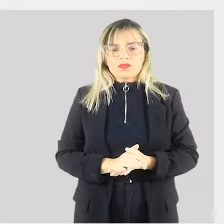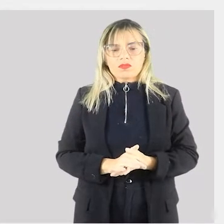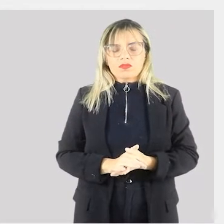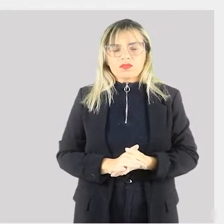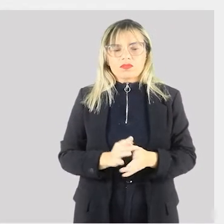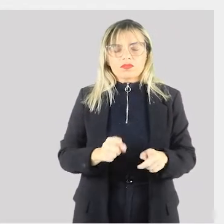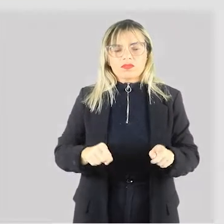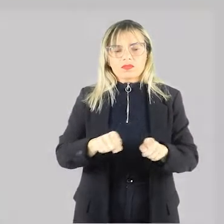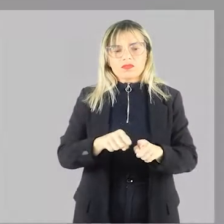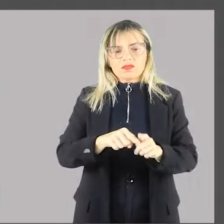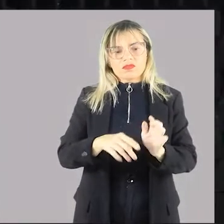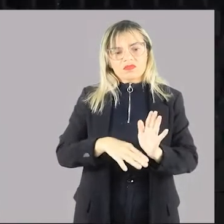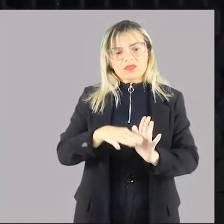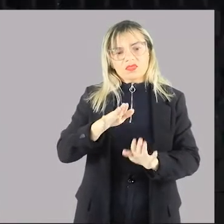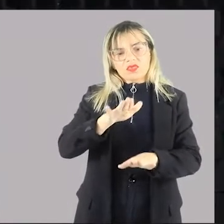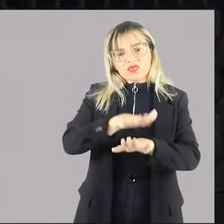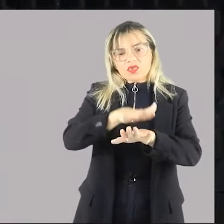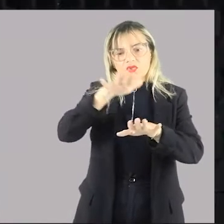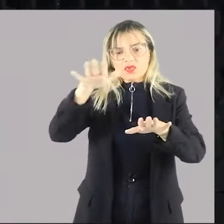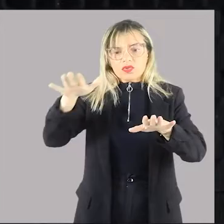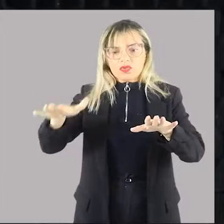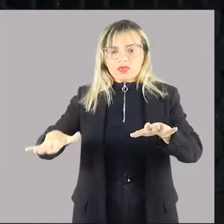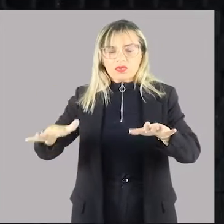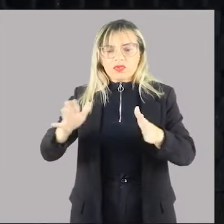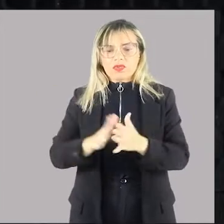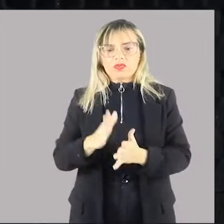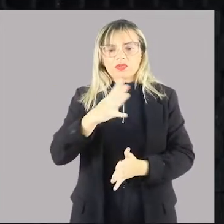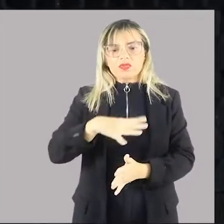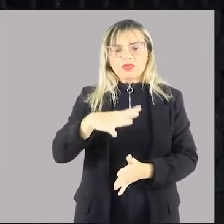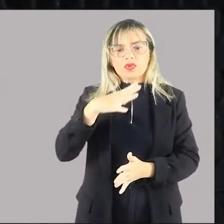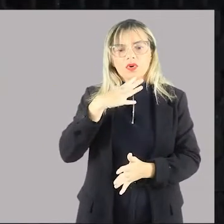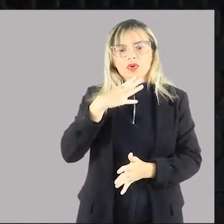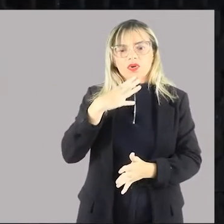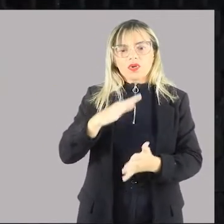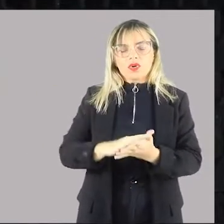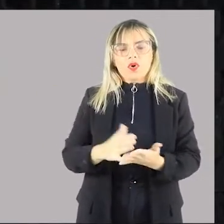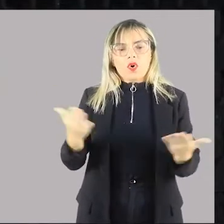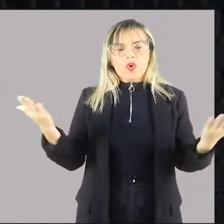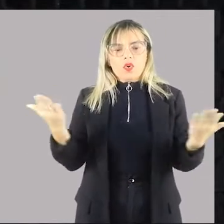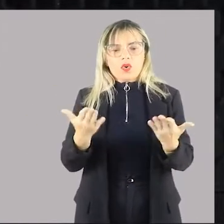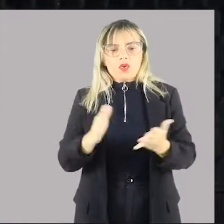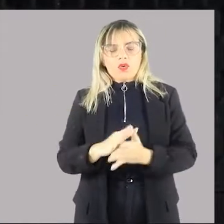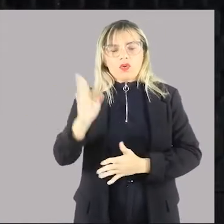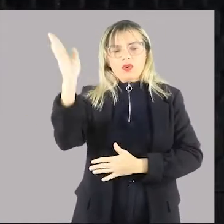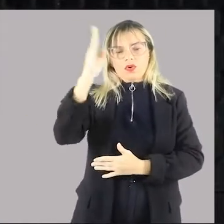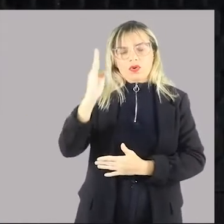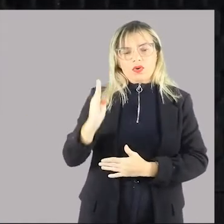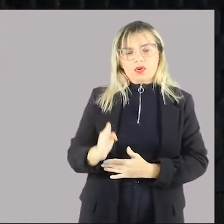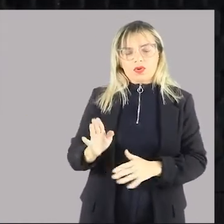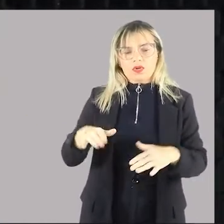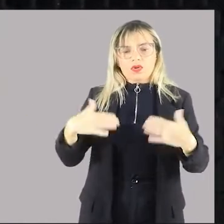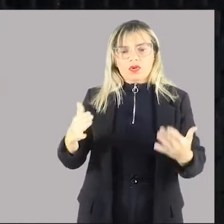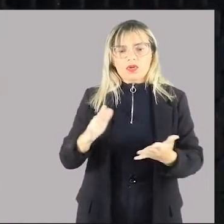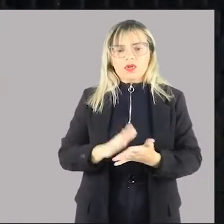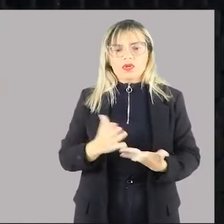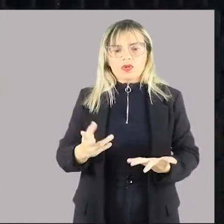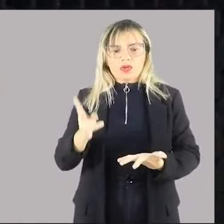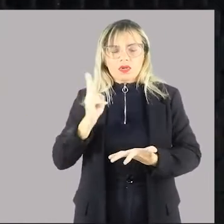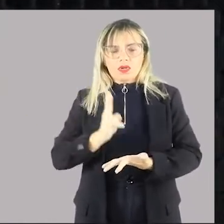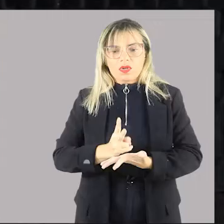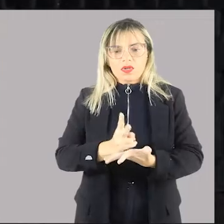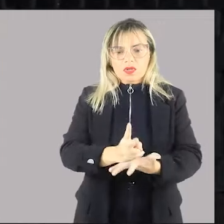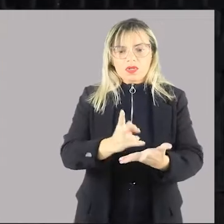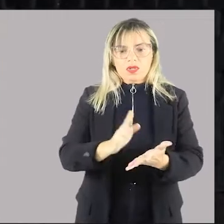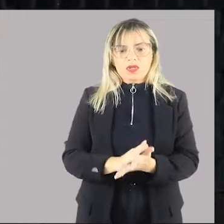e os níveis de exclusão que conhecemos hoje no Brasil, ou seja, enquanto permanecer